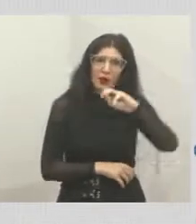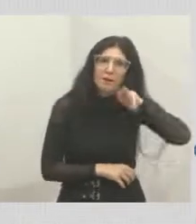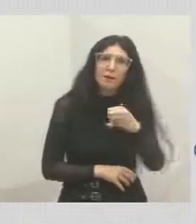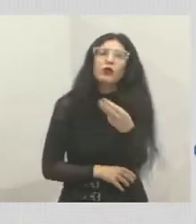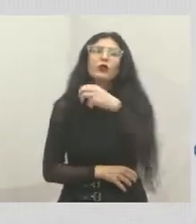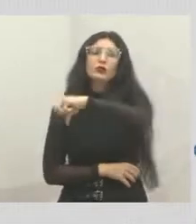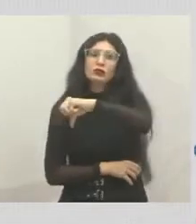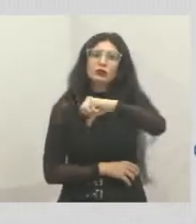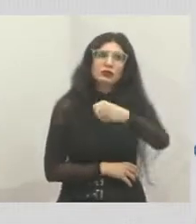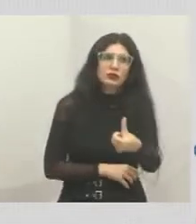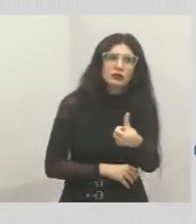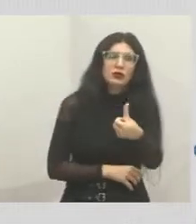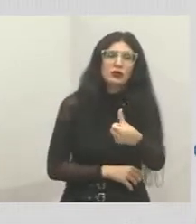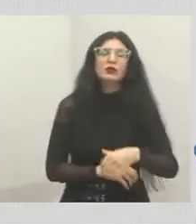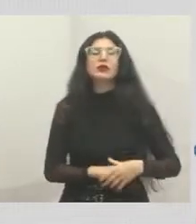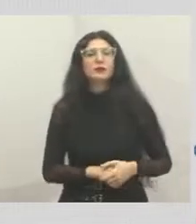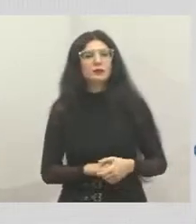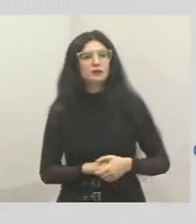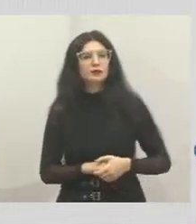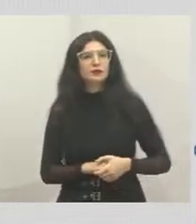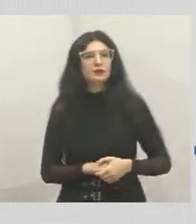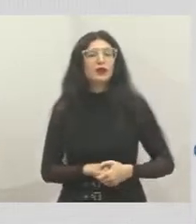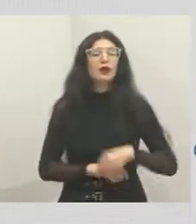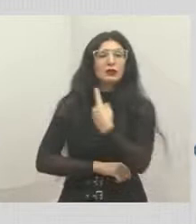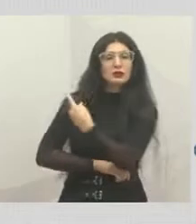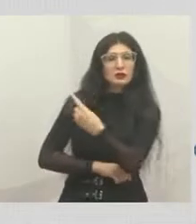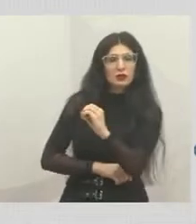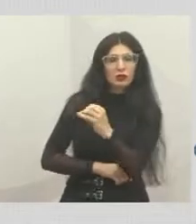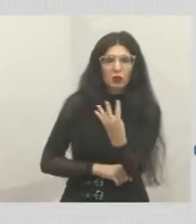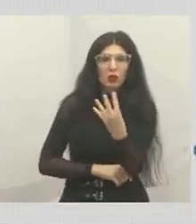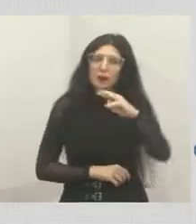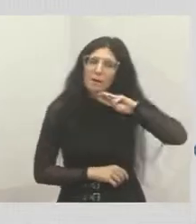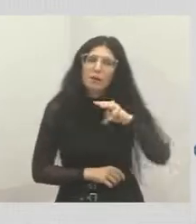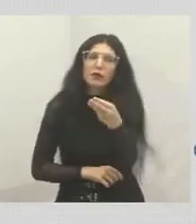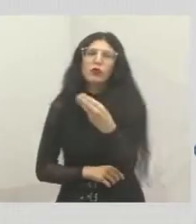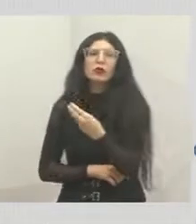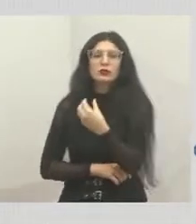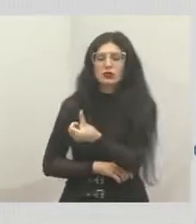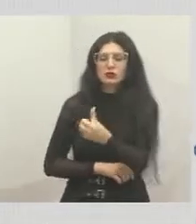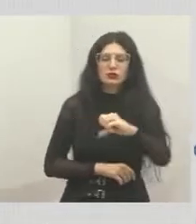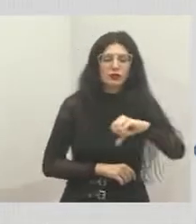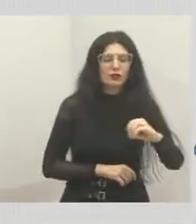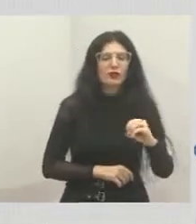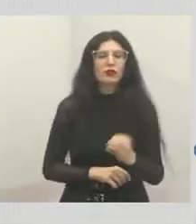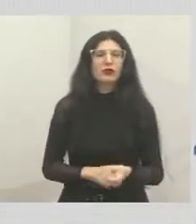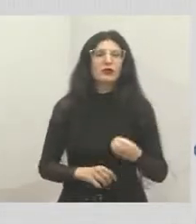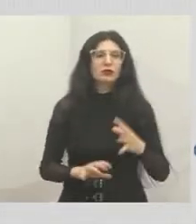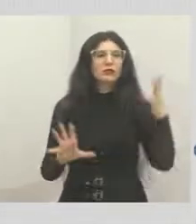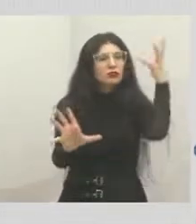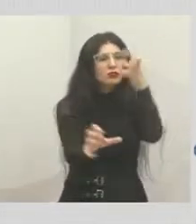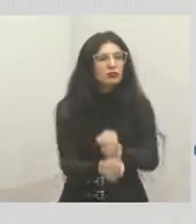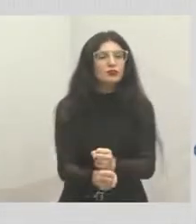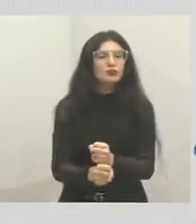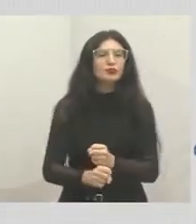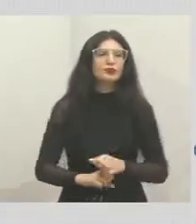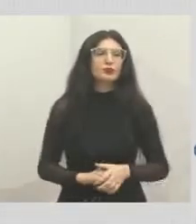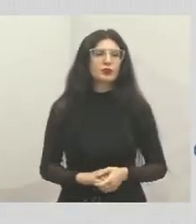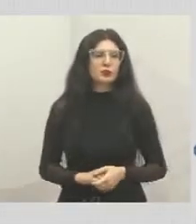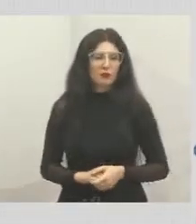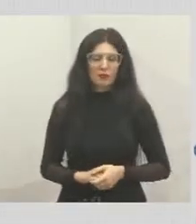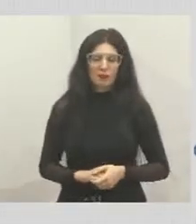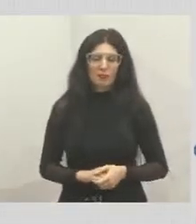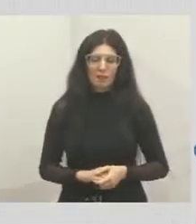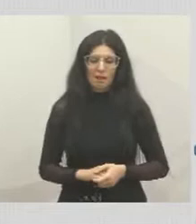970.996.000 menos os 104.690.000, temos o total da receita corrente líquida